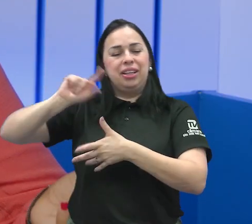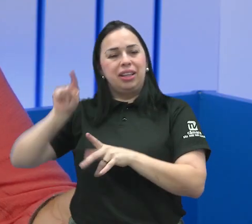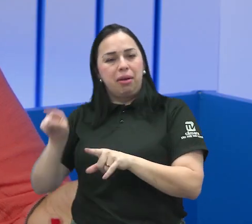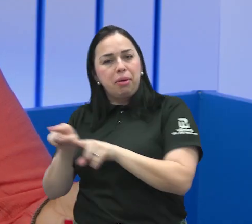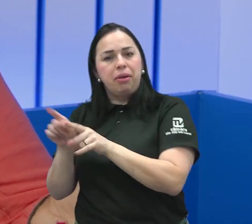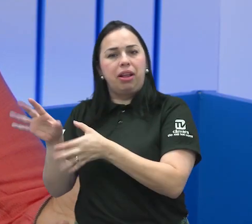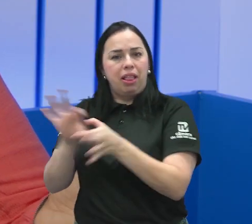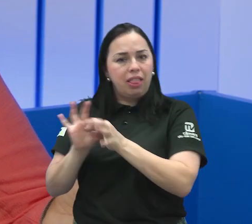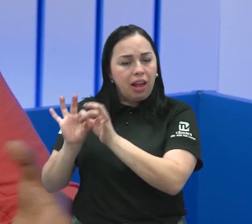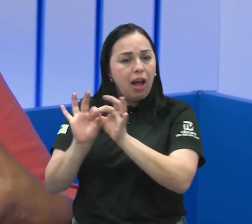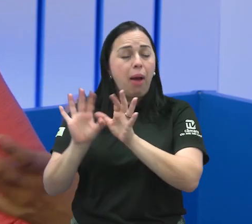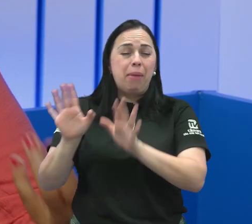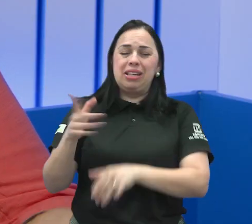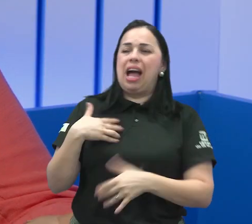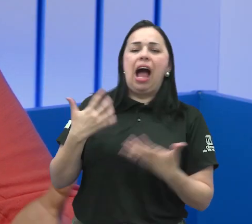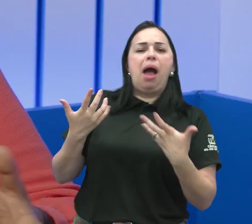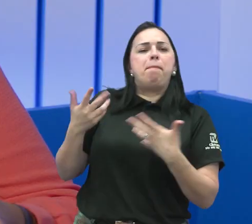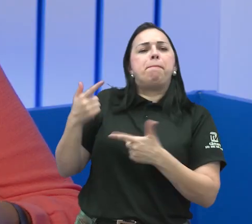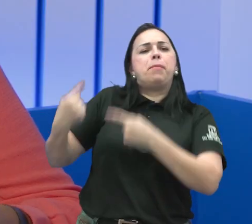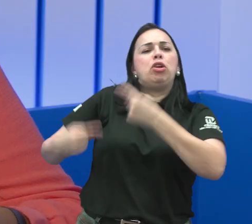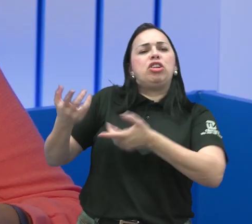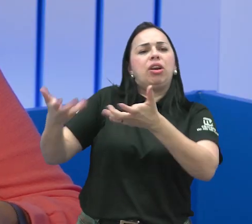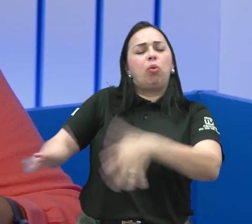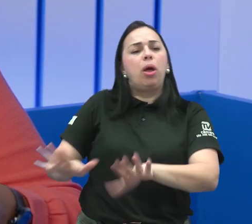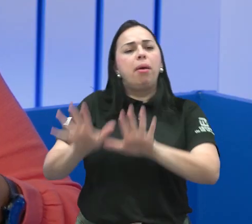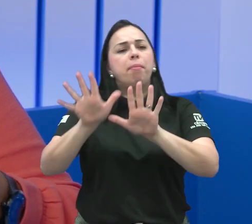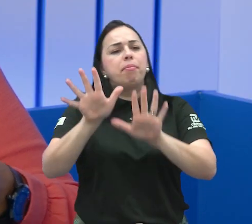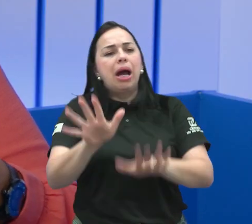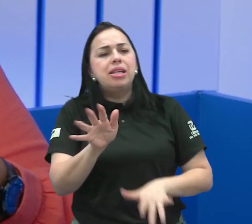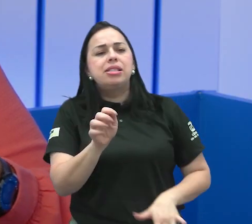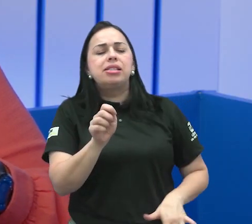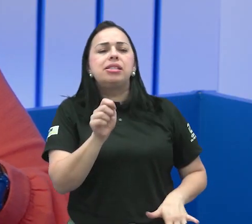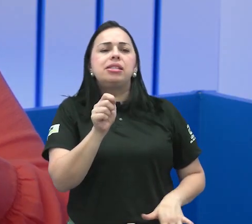bairros, por exemplo, que se faz de uma maneira muito